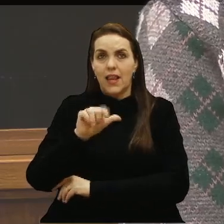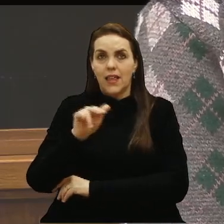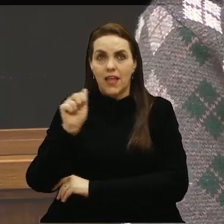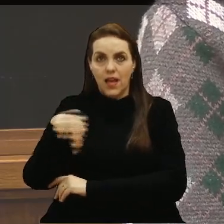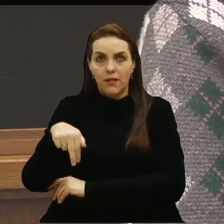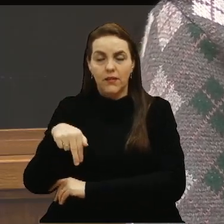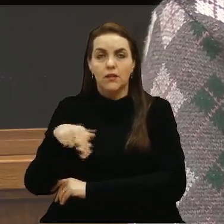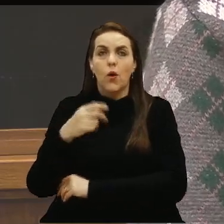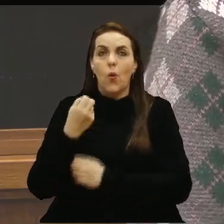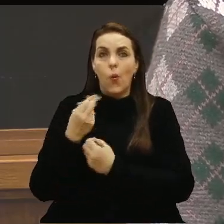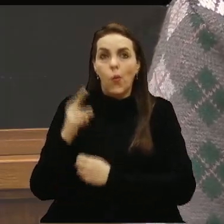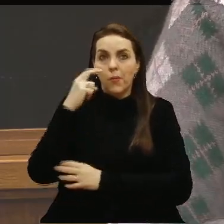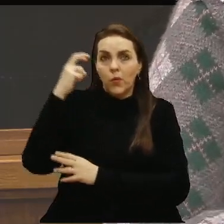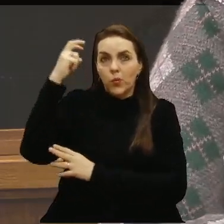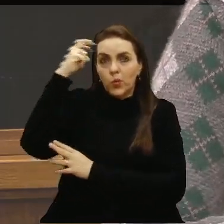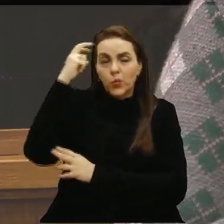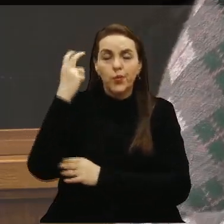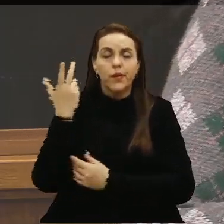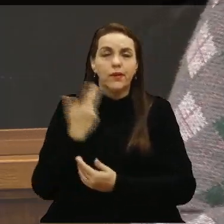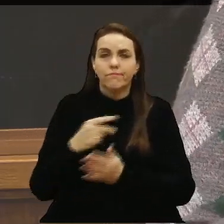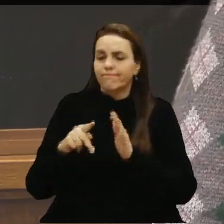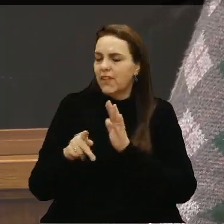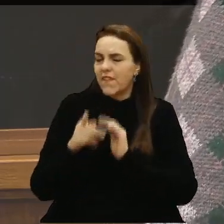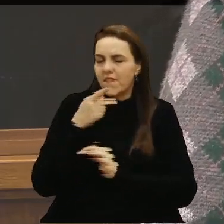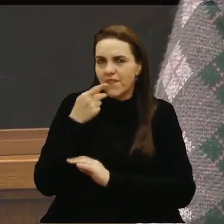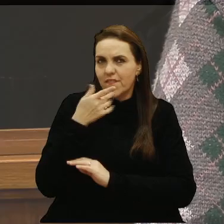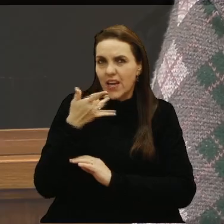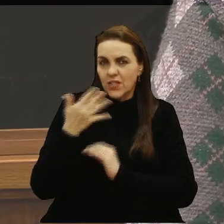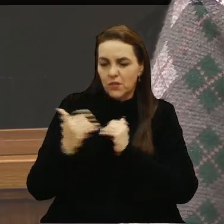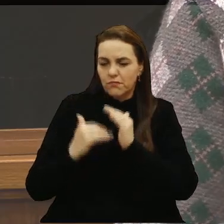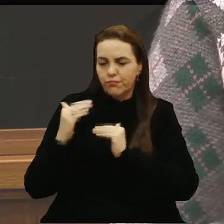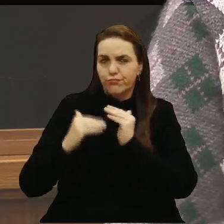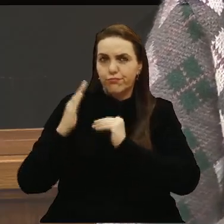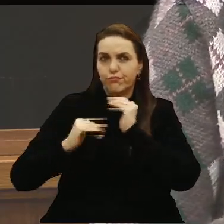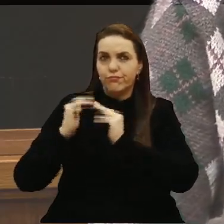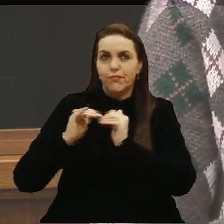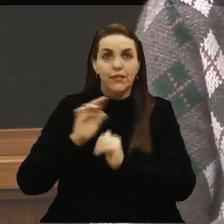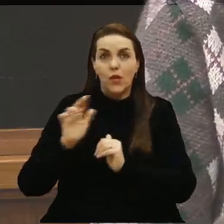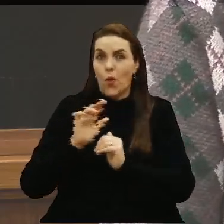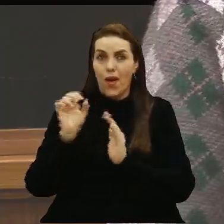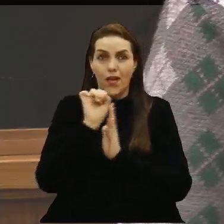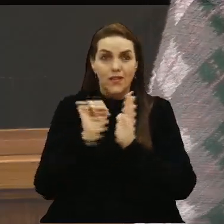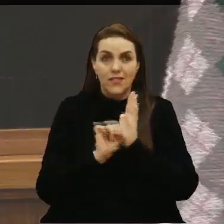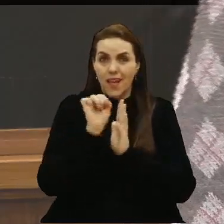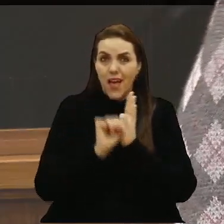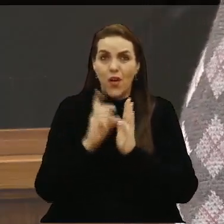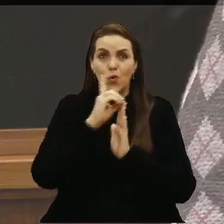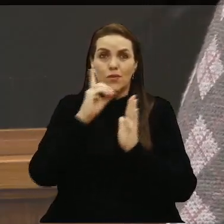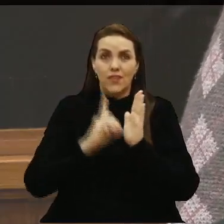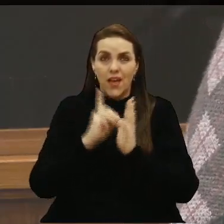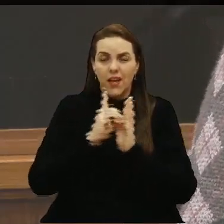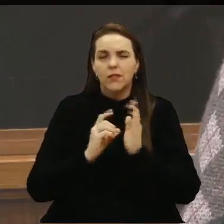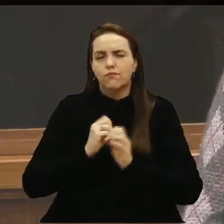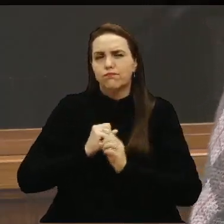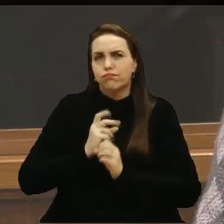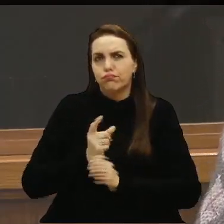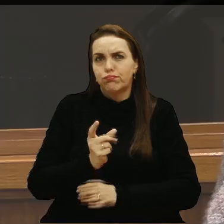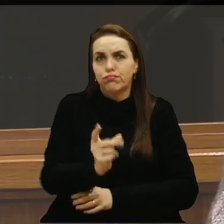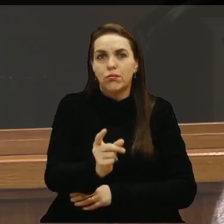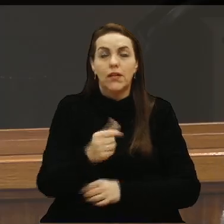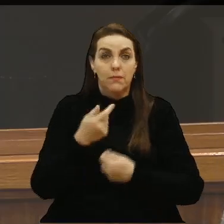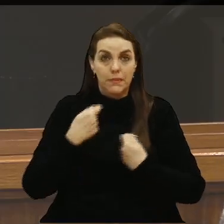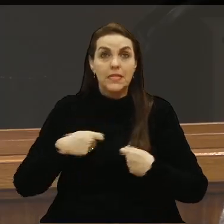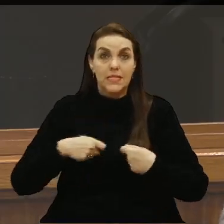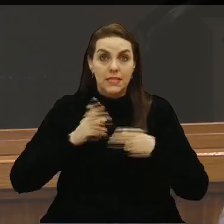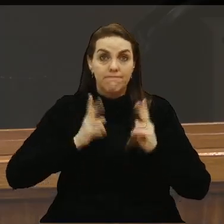cultura, não é fácil de construir. Isso são séculos, décadas, e nós precisamos preservar para que as questões